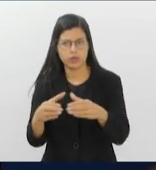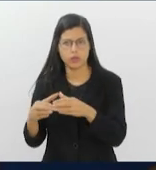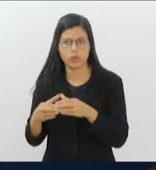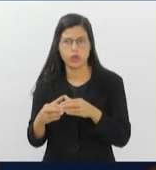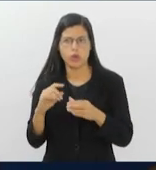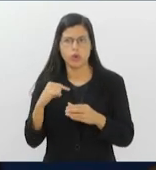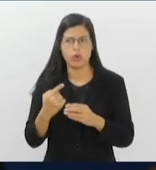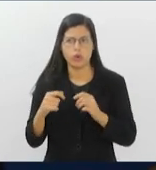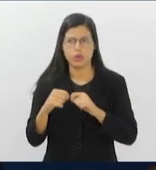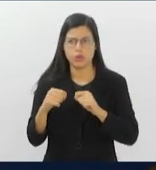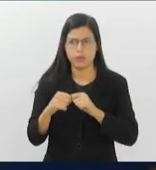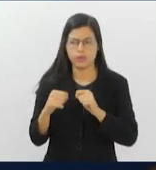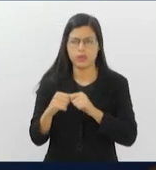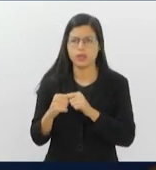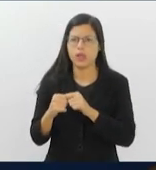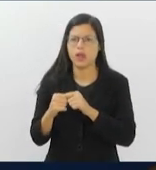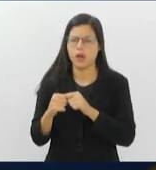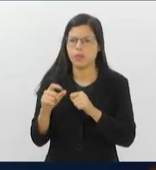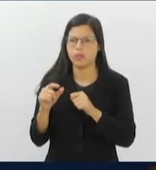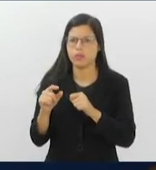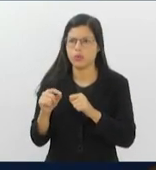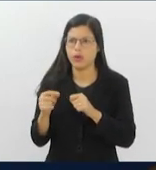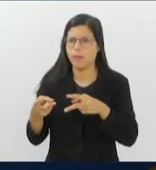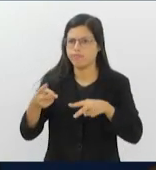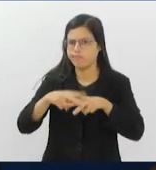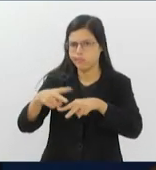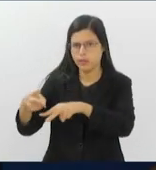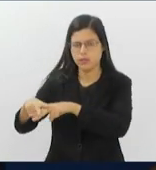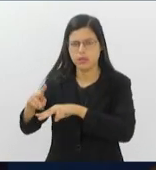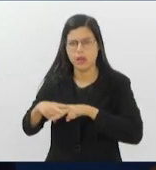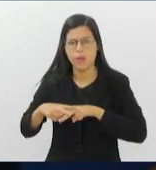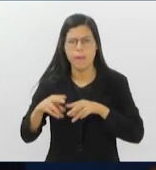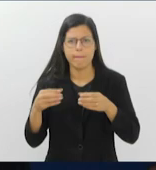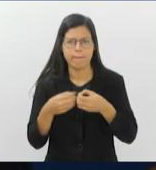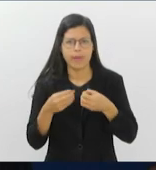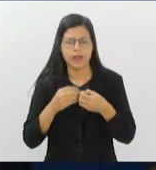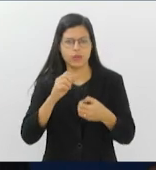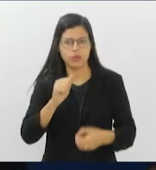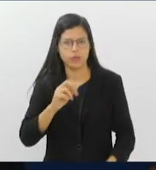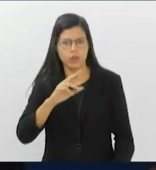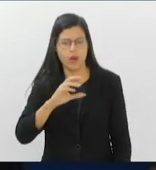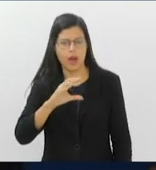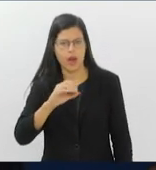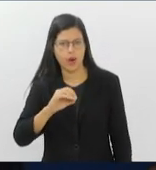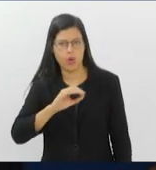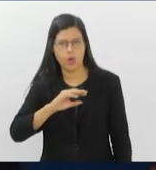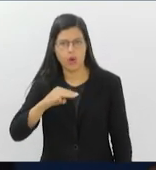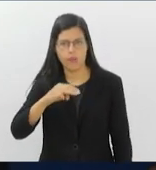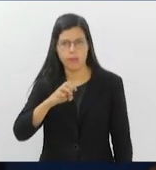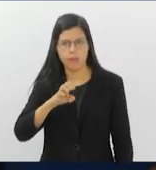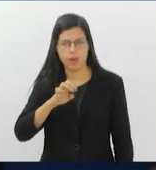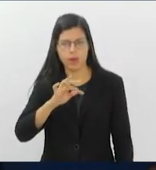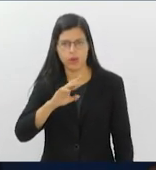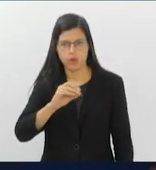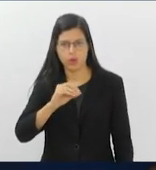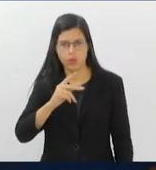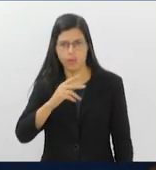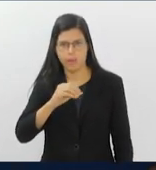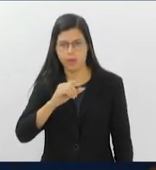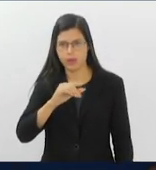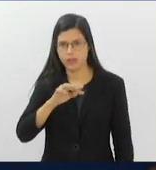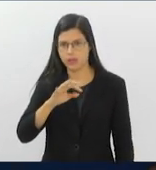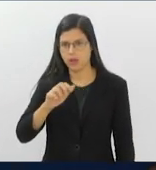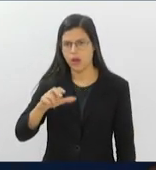fizemos grandes apreensões na área do Arco Metropolitano, de balões de, poxa,